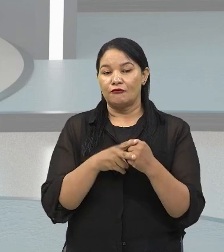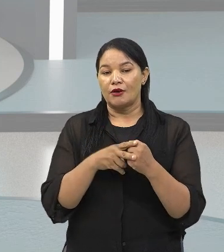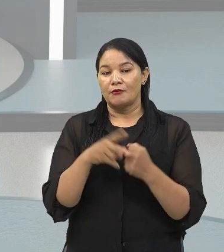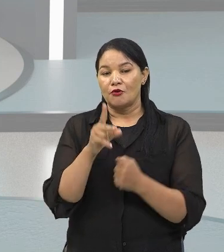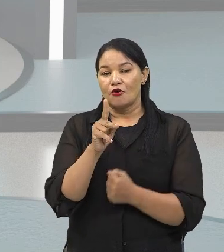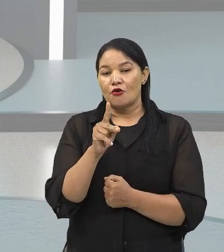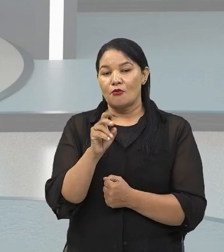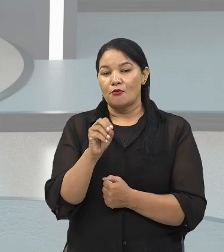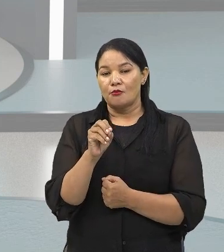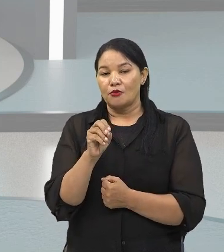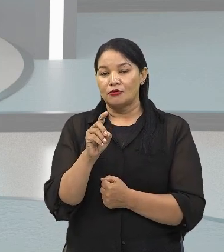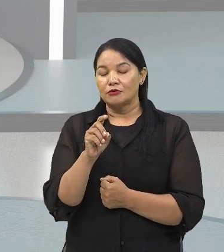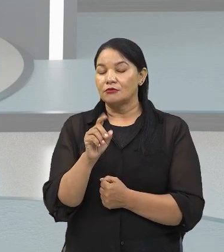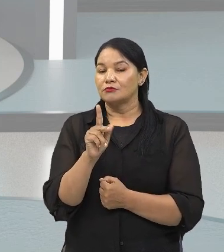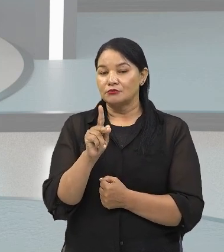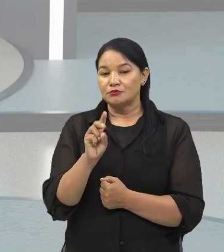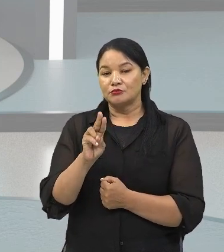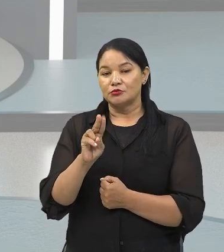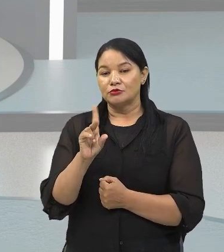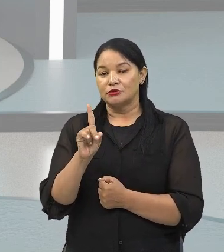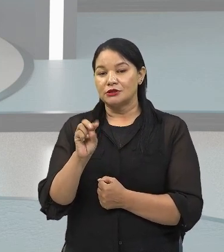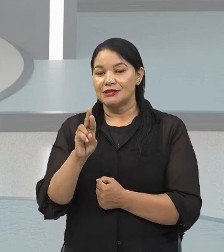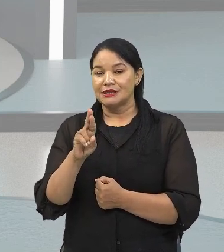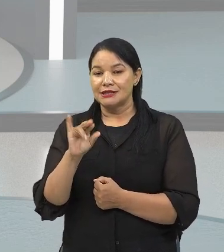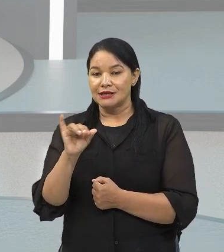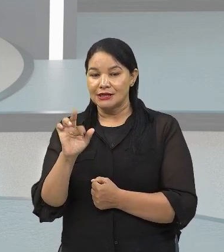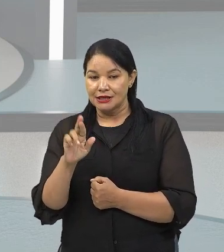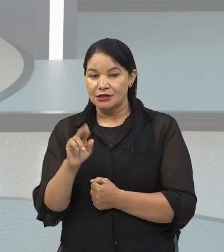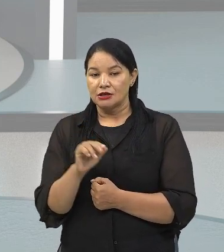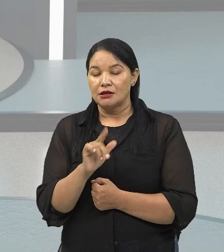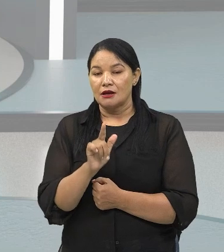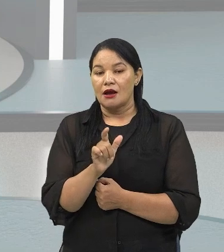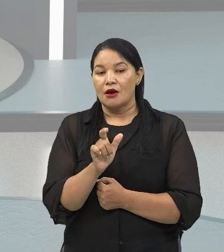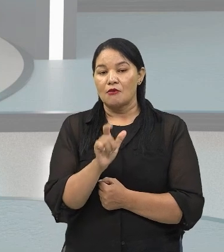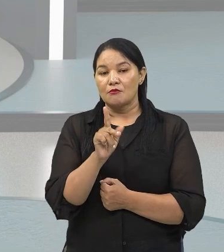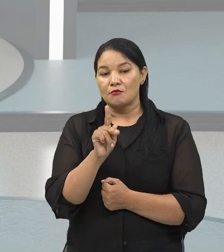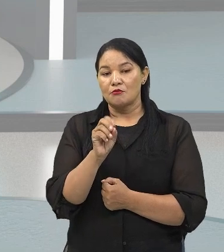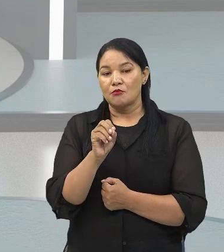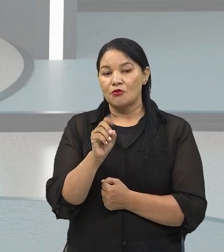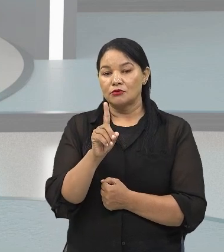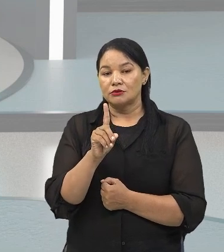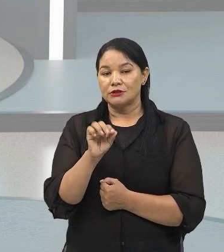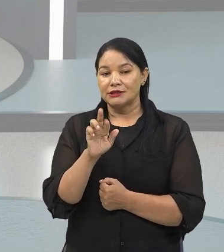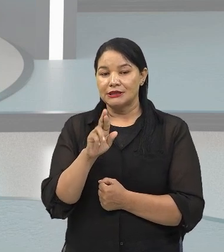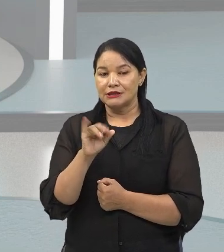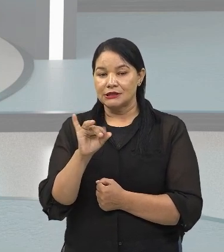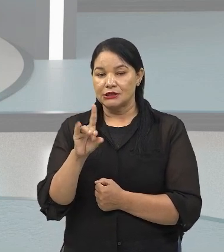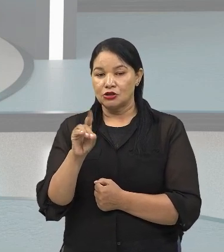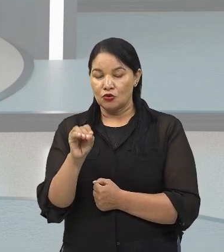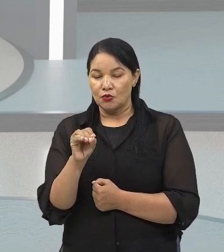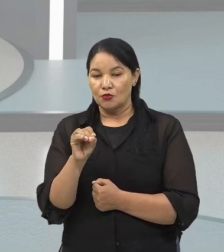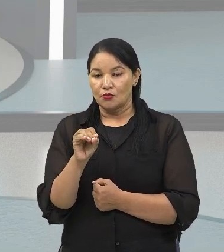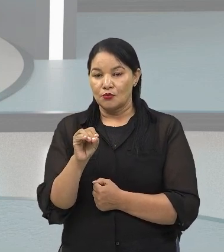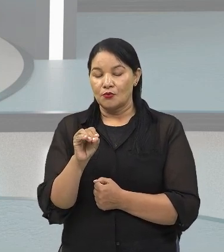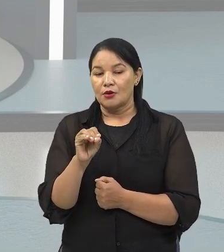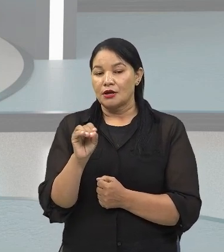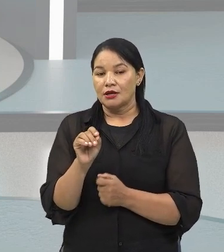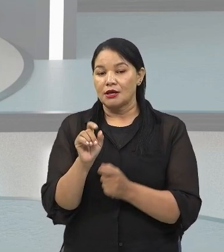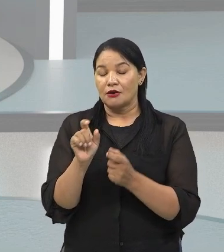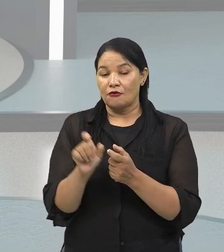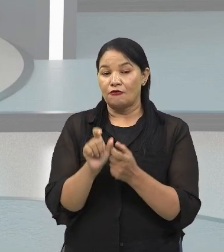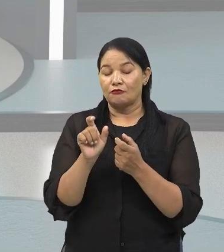o particípio dele, podrido. A terminação ido dos particípios geralmente são dos